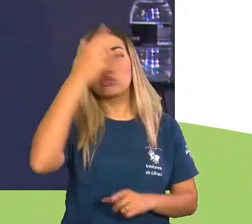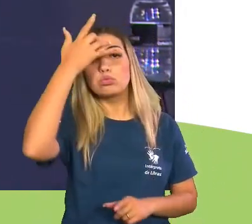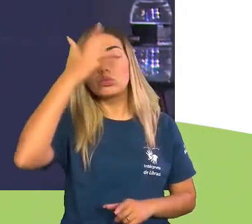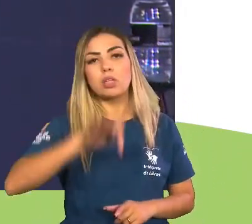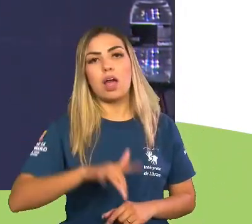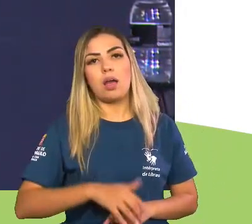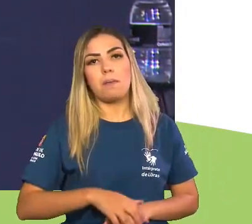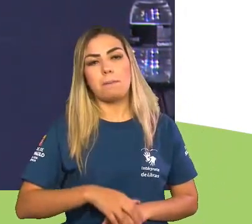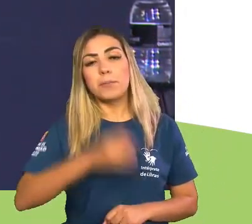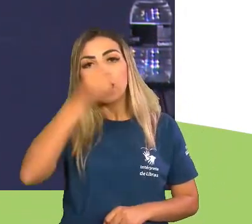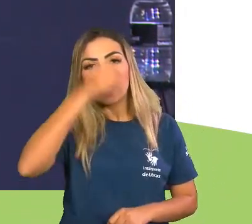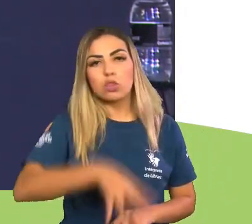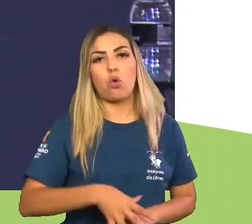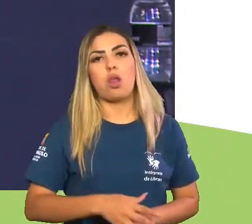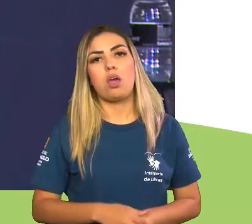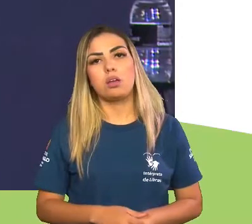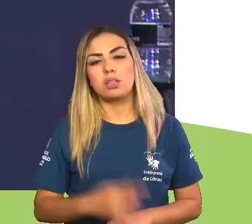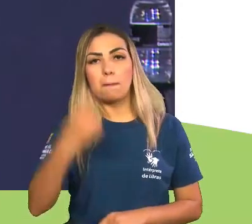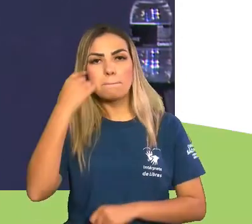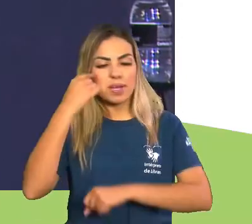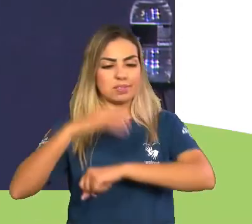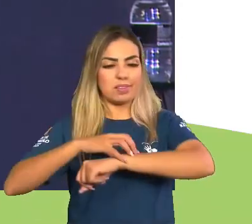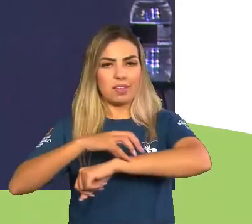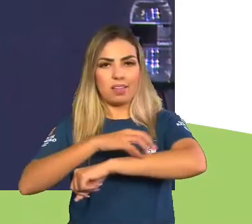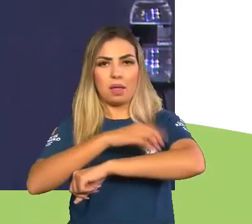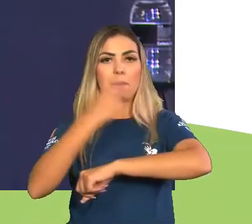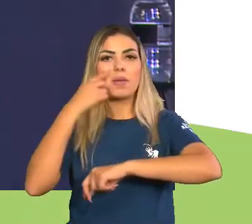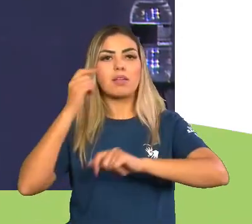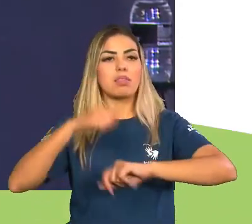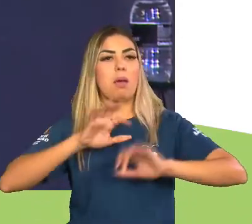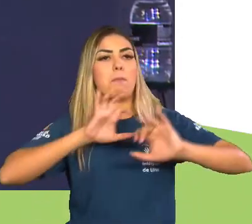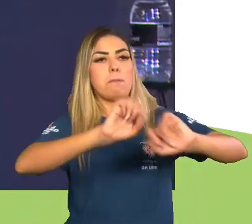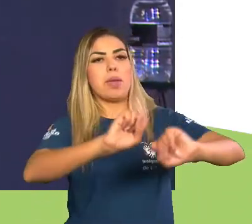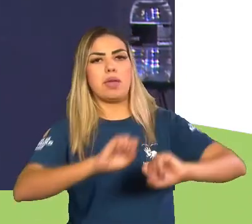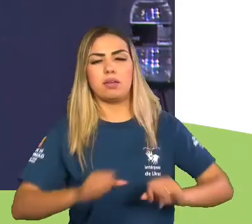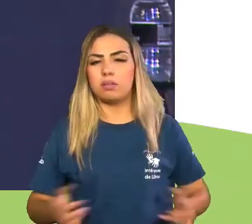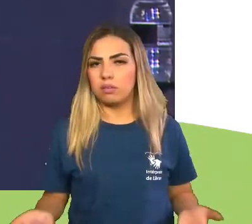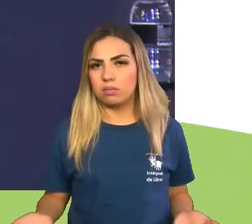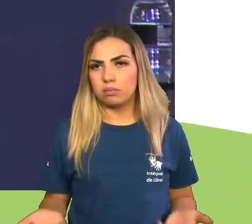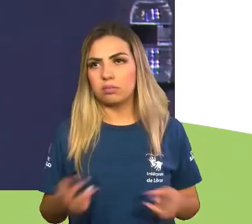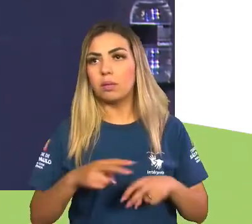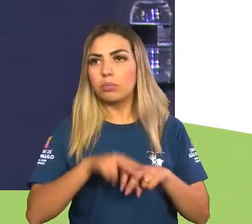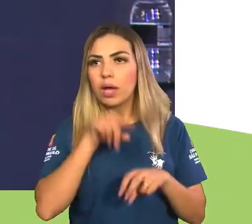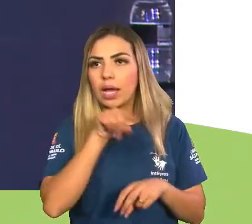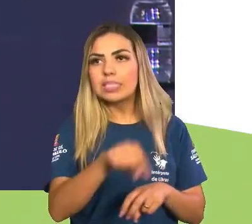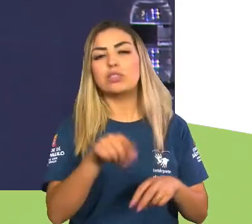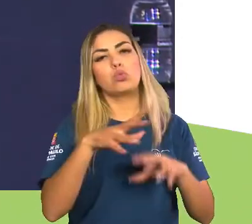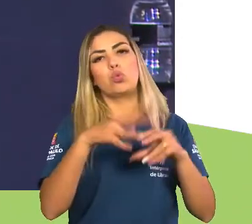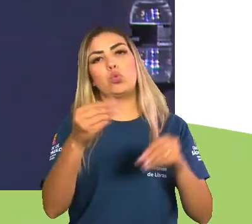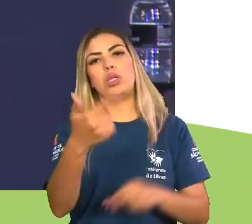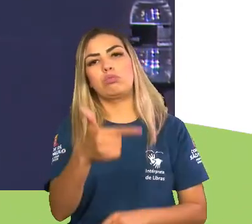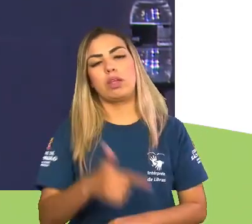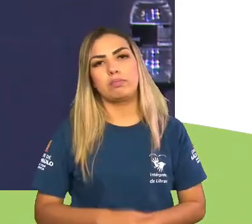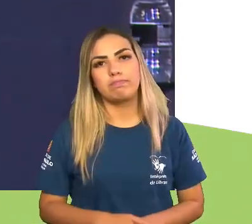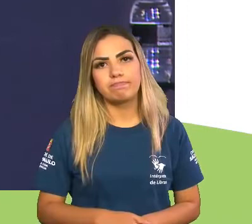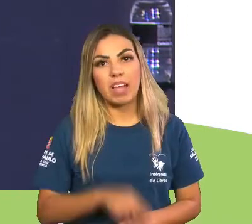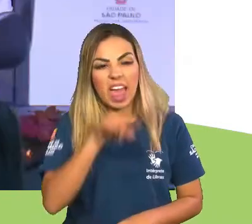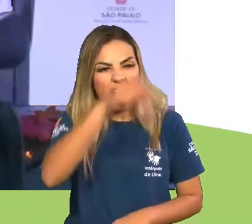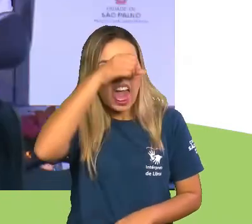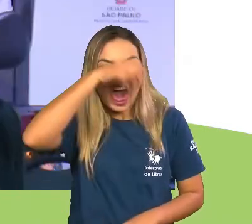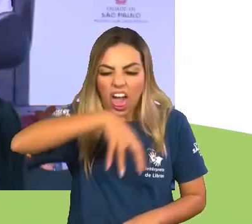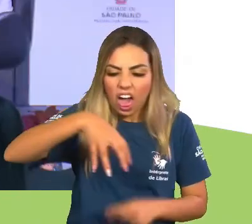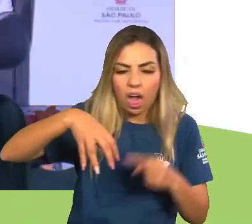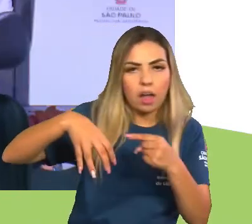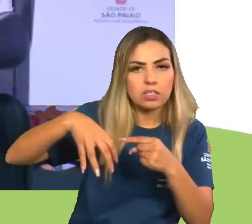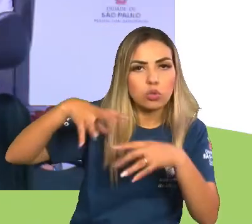Ignorância. Essa palavra. Isso sim... não tem cura. Com certeza. Isso não